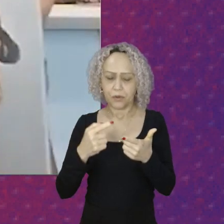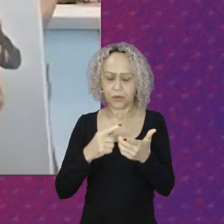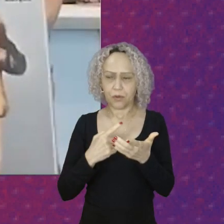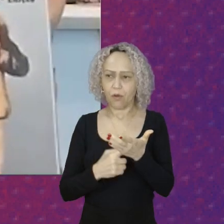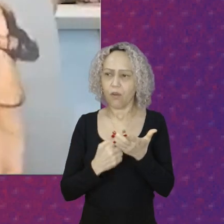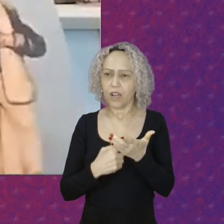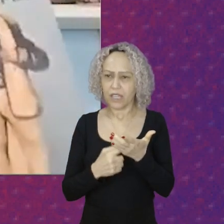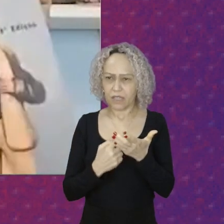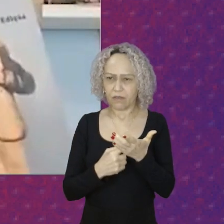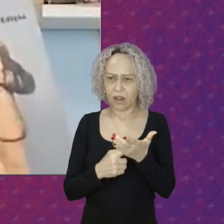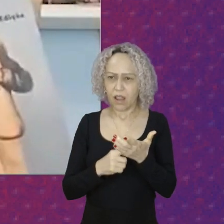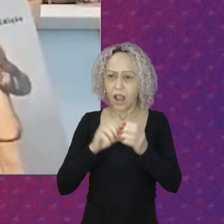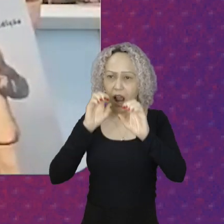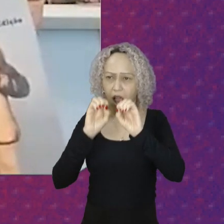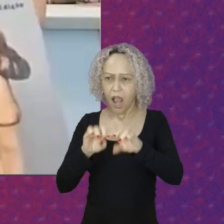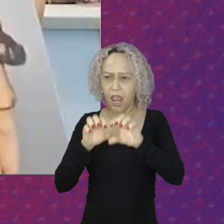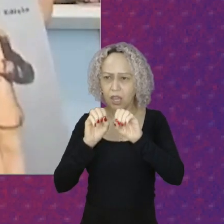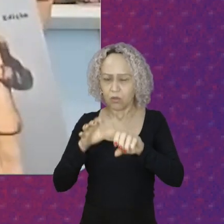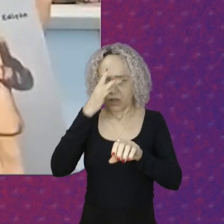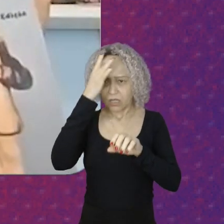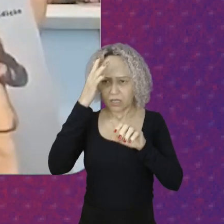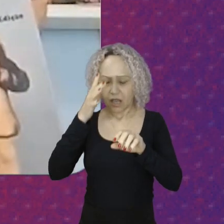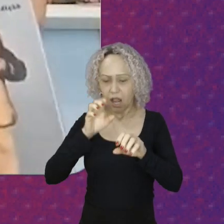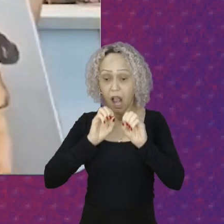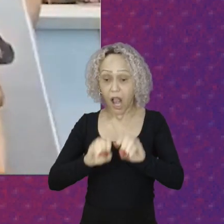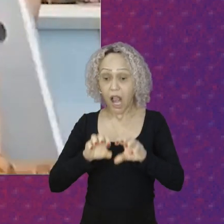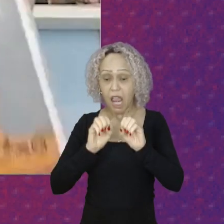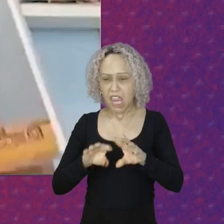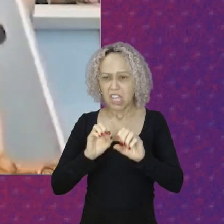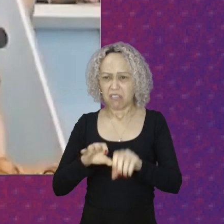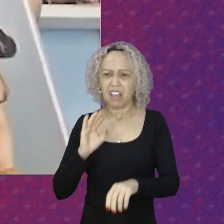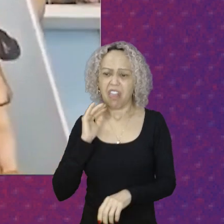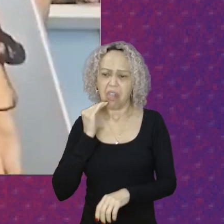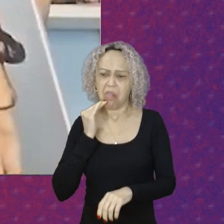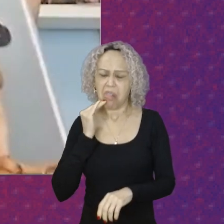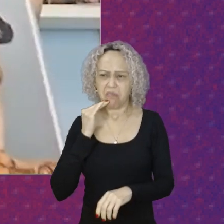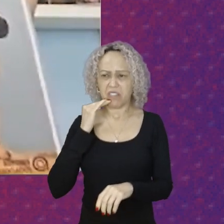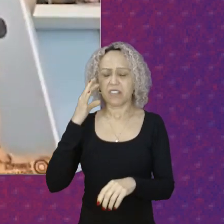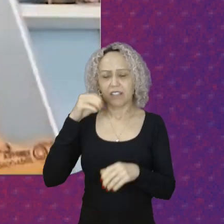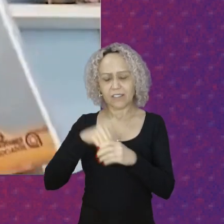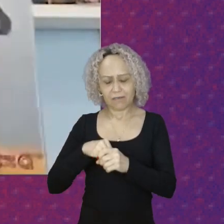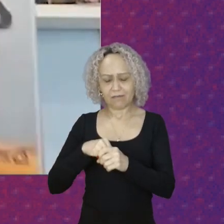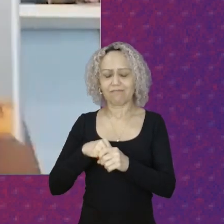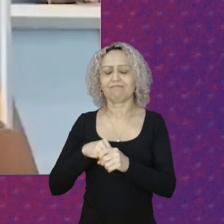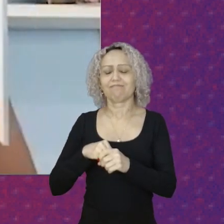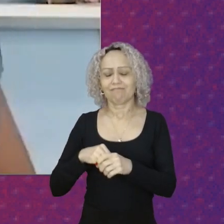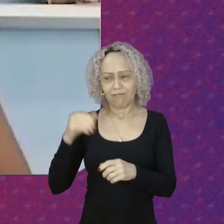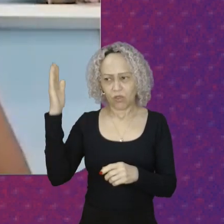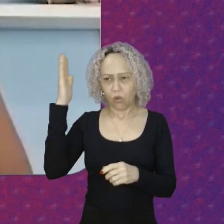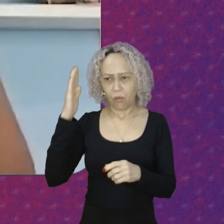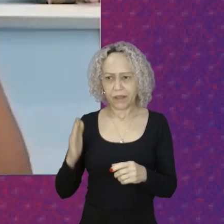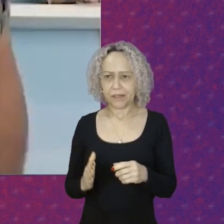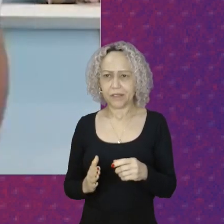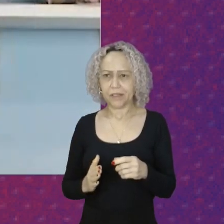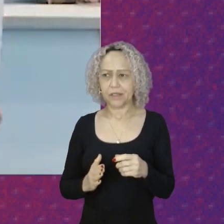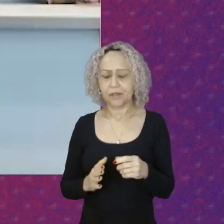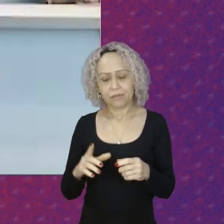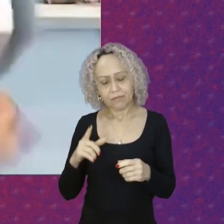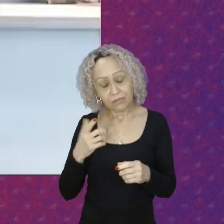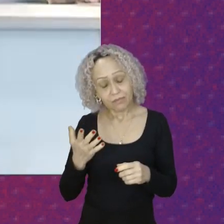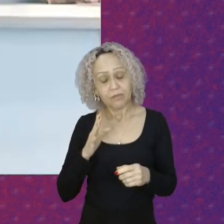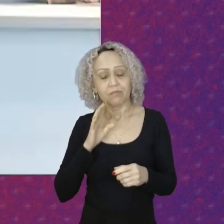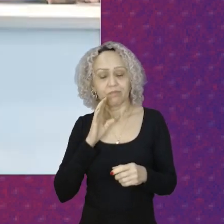Isso aqui está com a nomenclatura errada, né? Mas o conteúdo dele é bem bom. Contando a parte da nomenclatura,